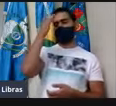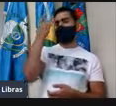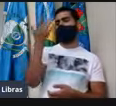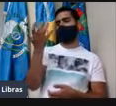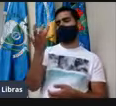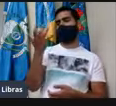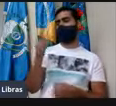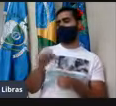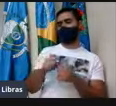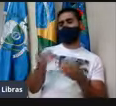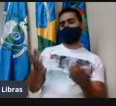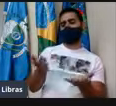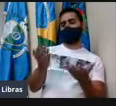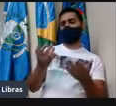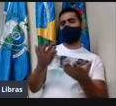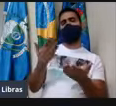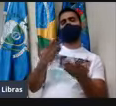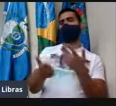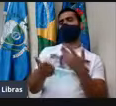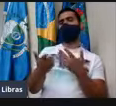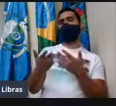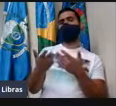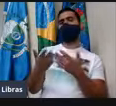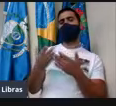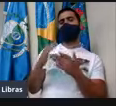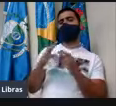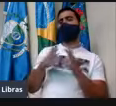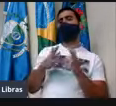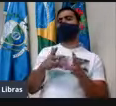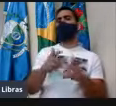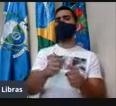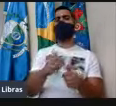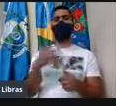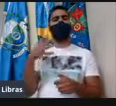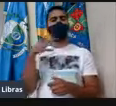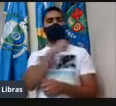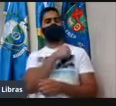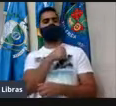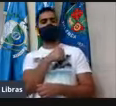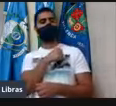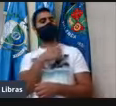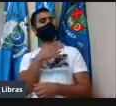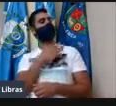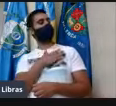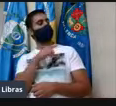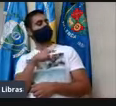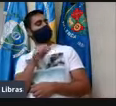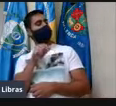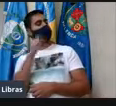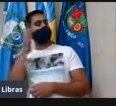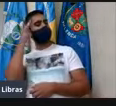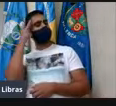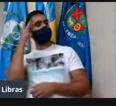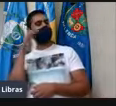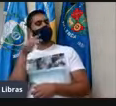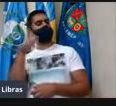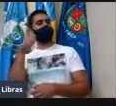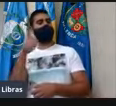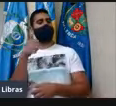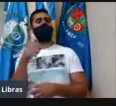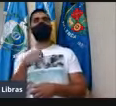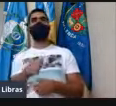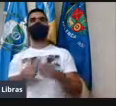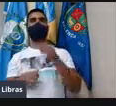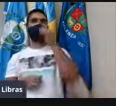num investimento desse e perder tudo? Então eu prefiro manter com renda